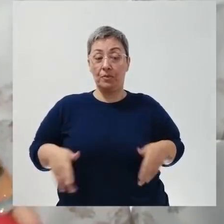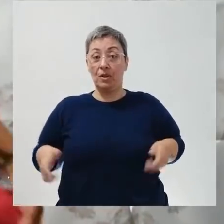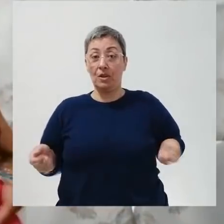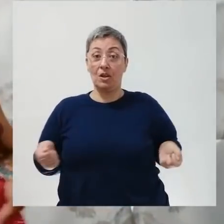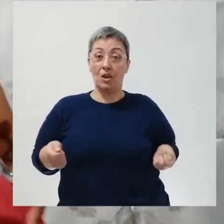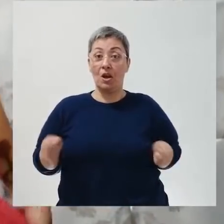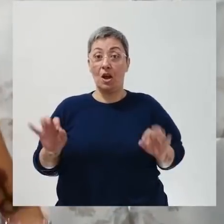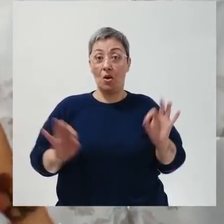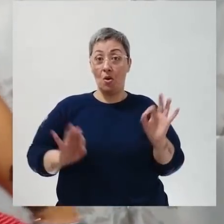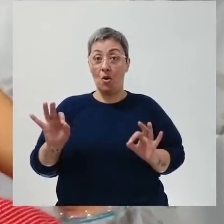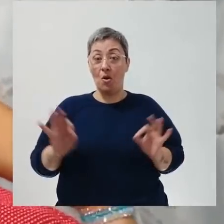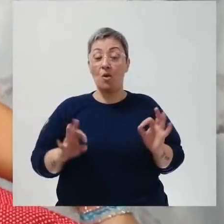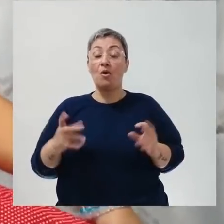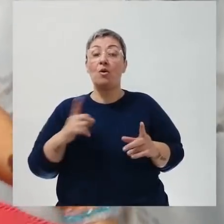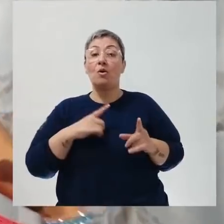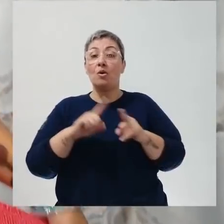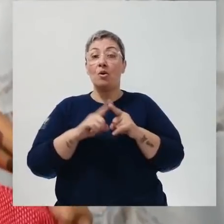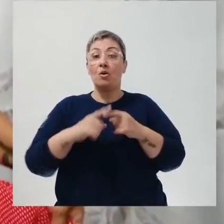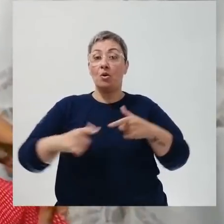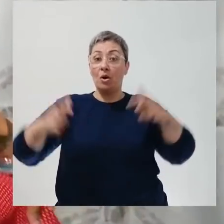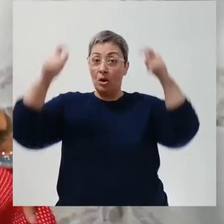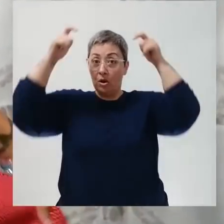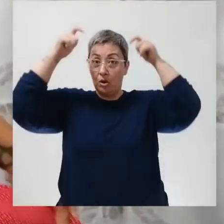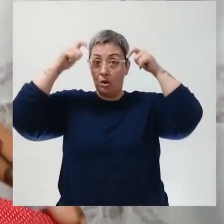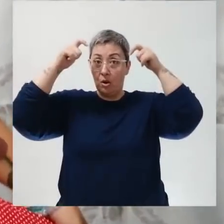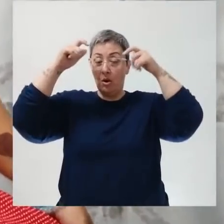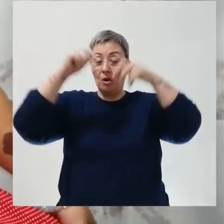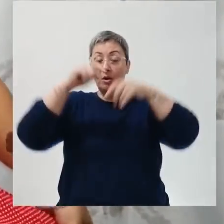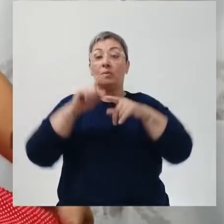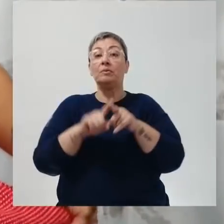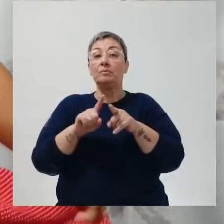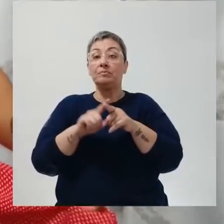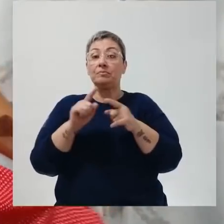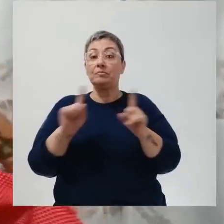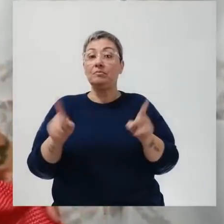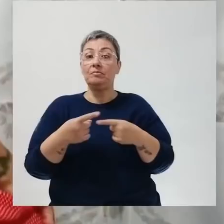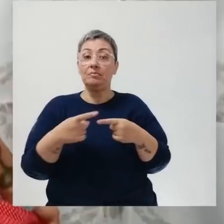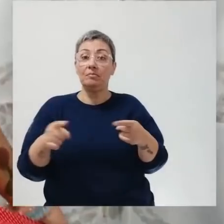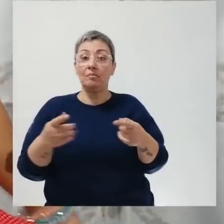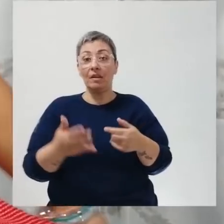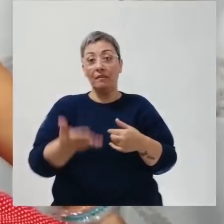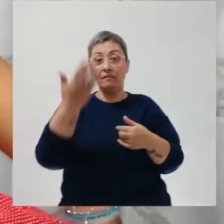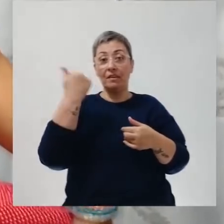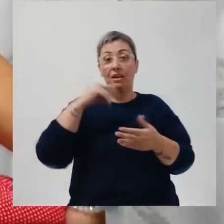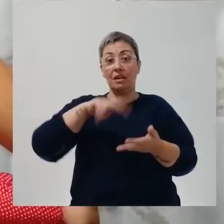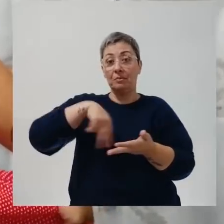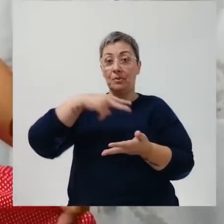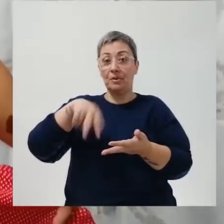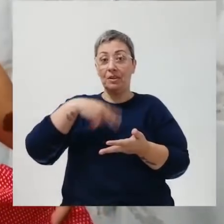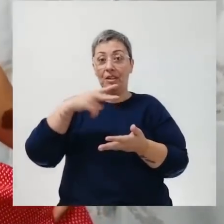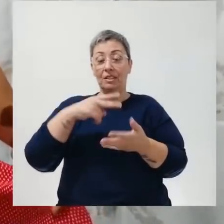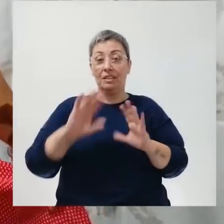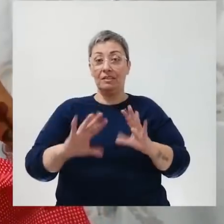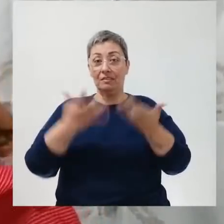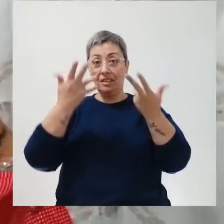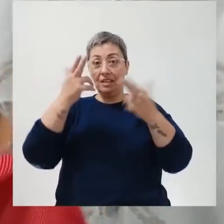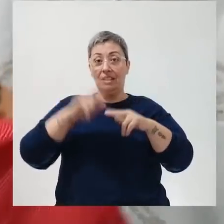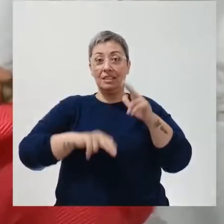seu figurino, coloque o seu chapéu de palha, uma música e bora dançar o